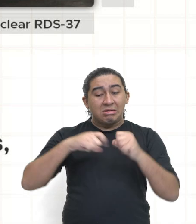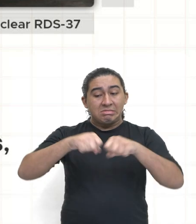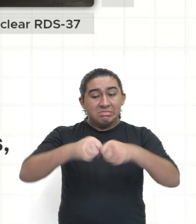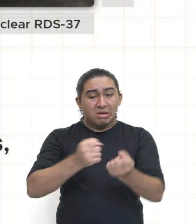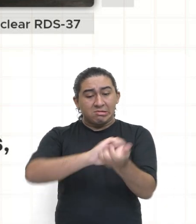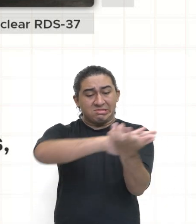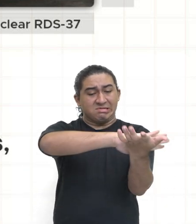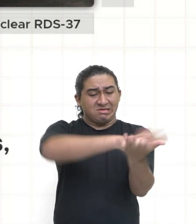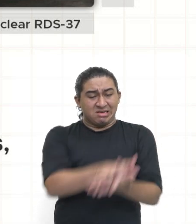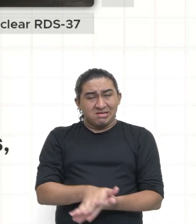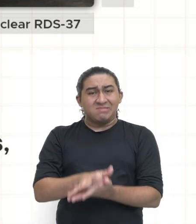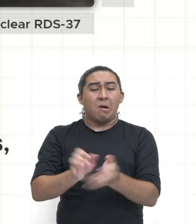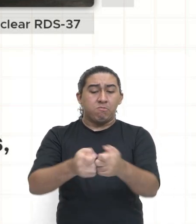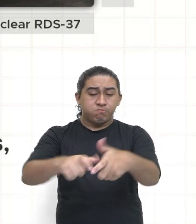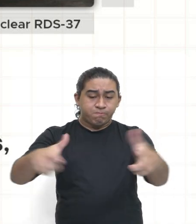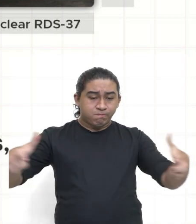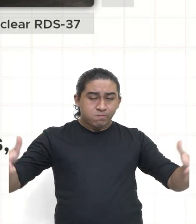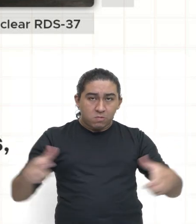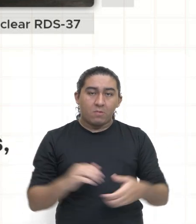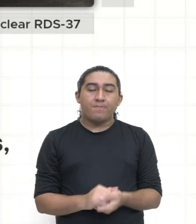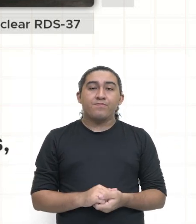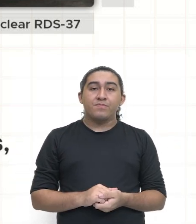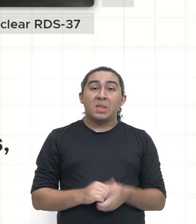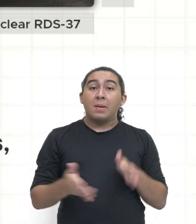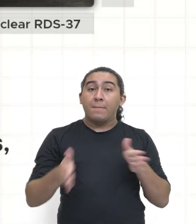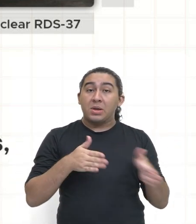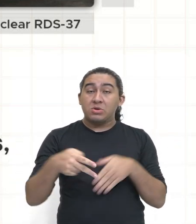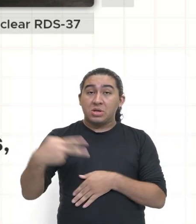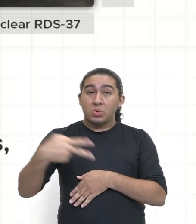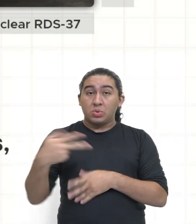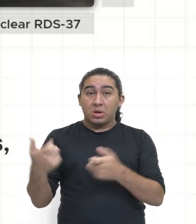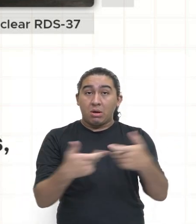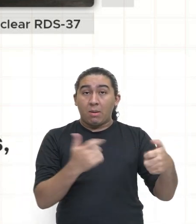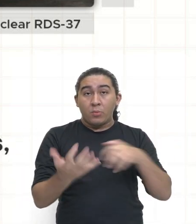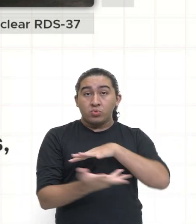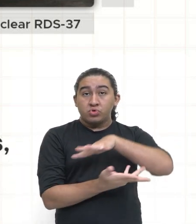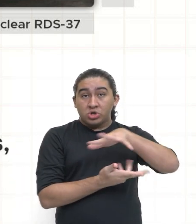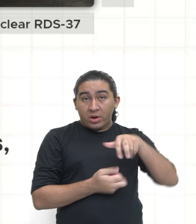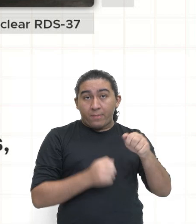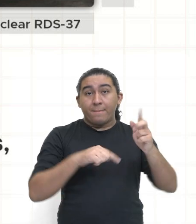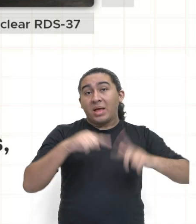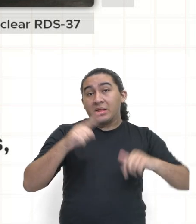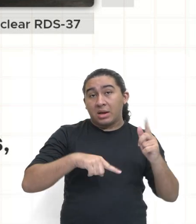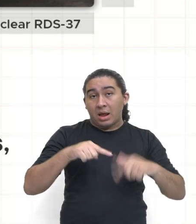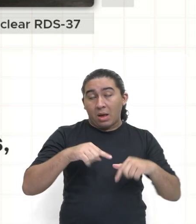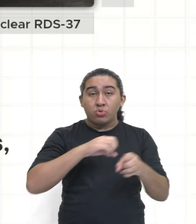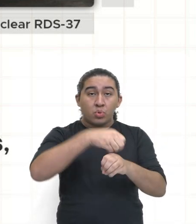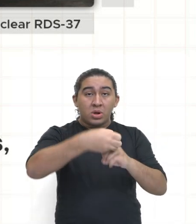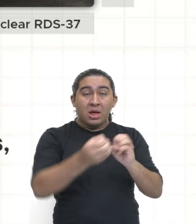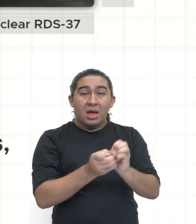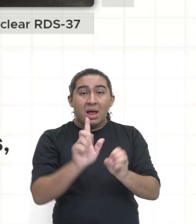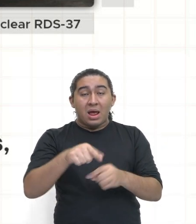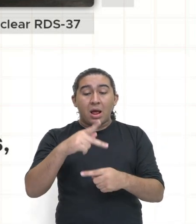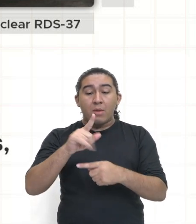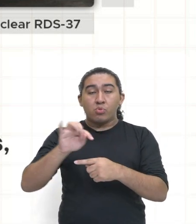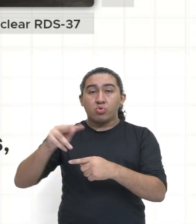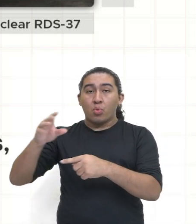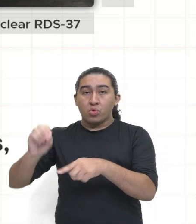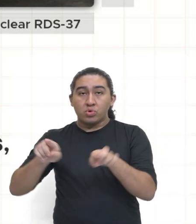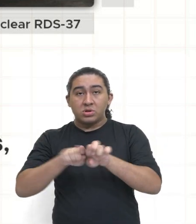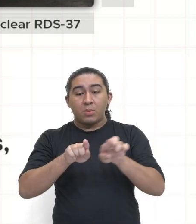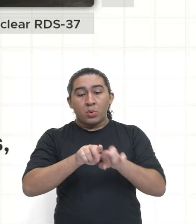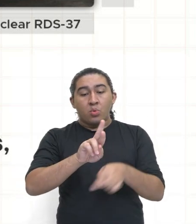Vale lembrar que durante a Segunda Guerra Mundial, o material nuclear das bombas era plutônio e